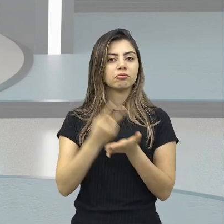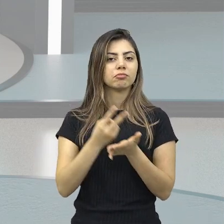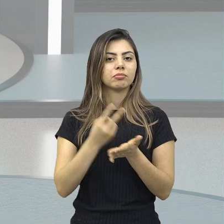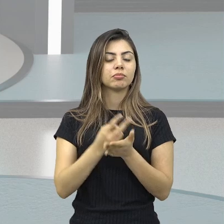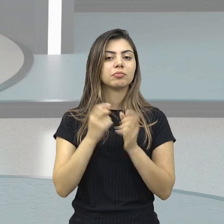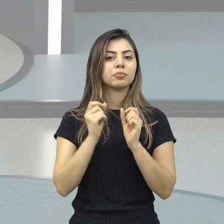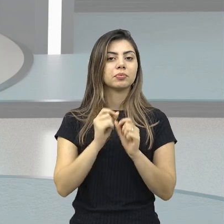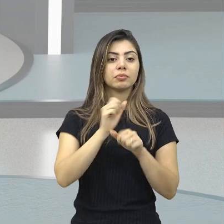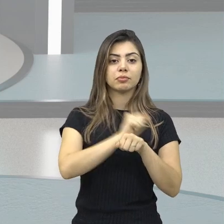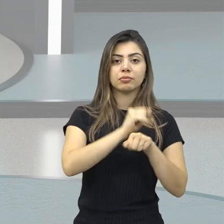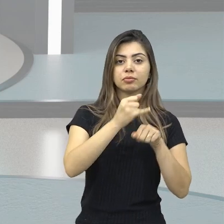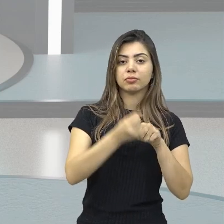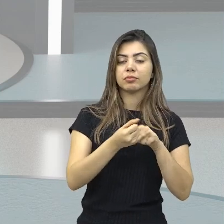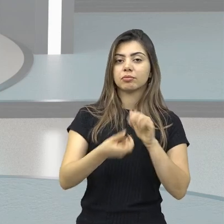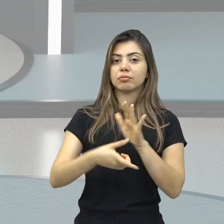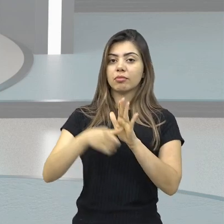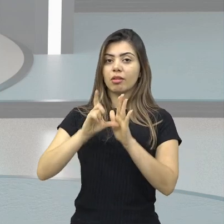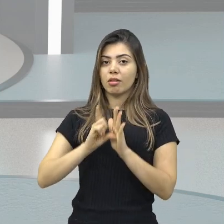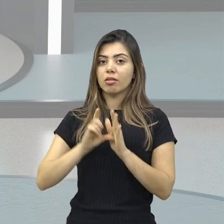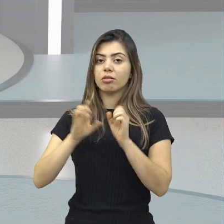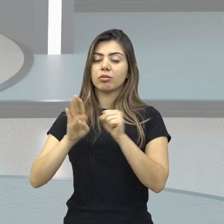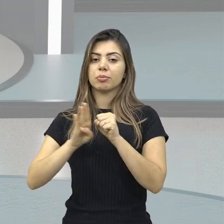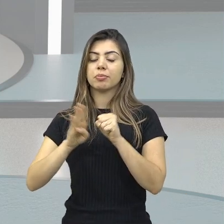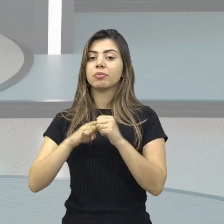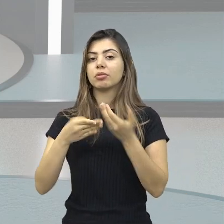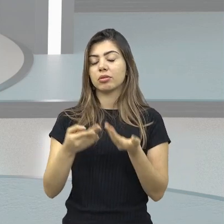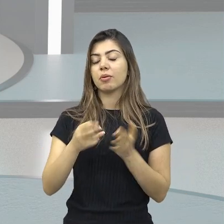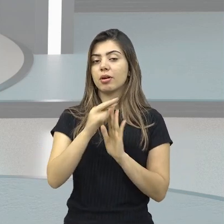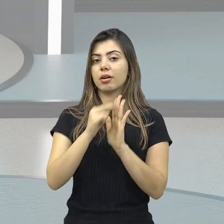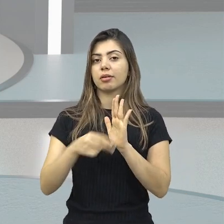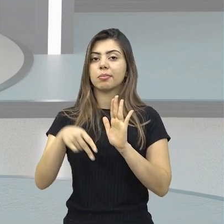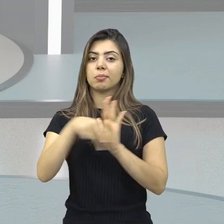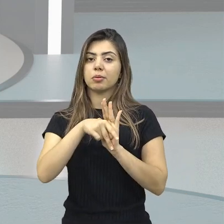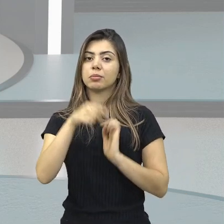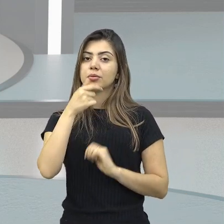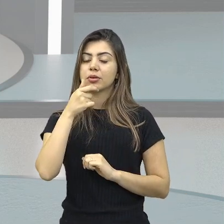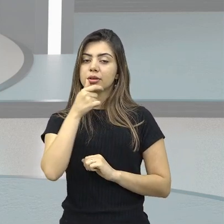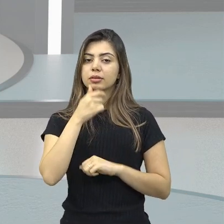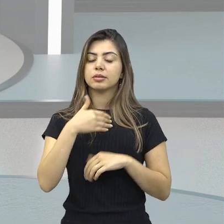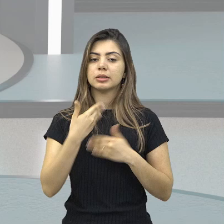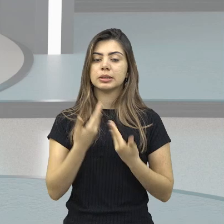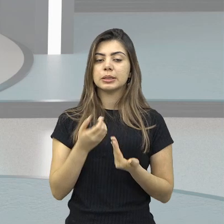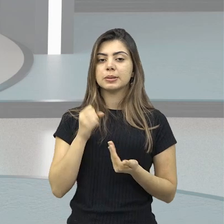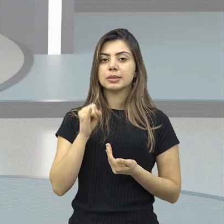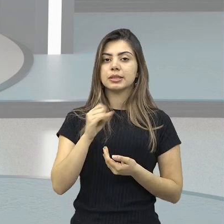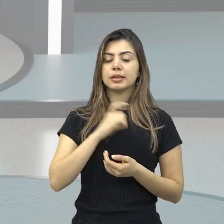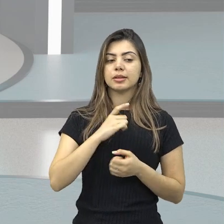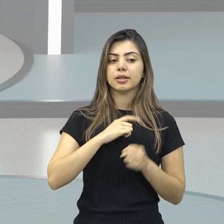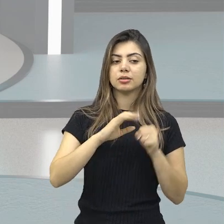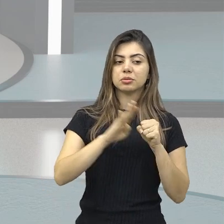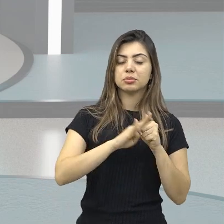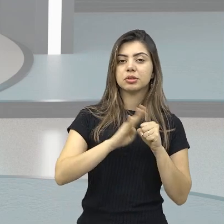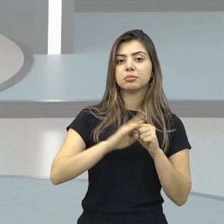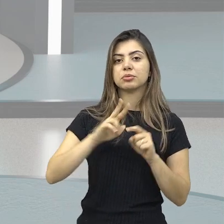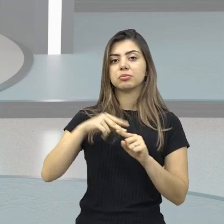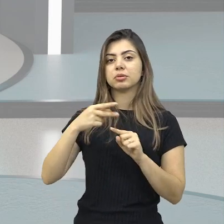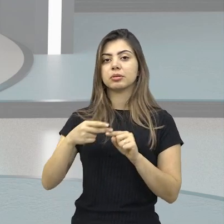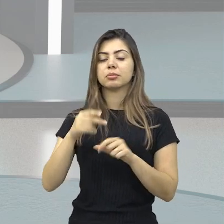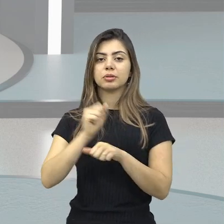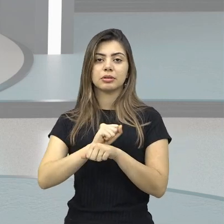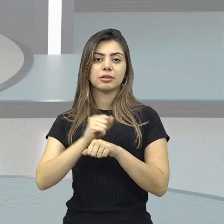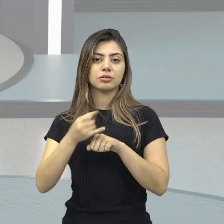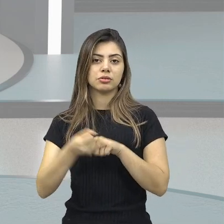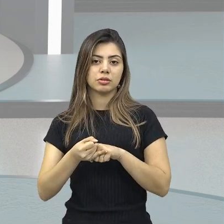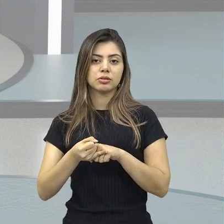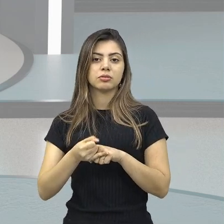uma das regras, tá, da estrutura da língua inglesa, ok? Quando eu tenho um substantivo e um adjetivo, né, aliás, um